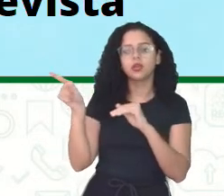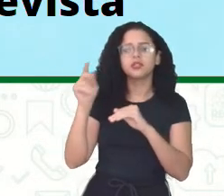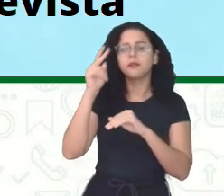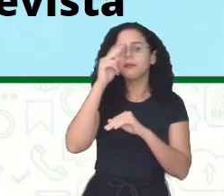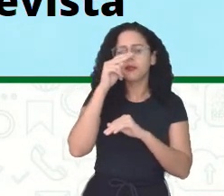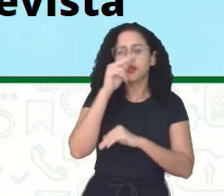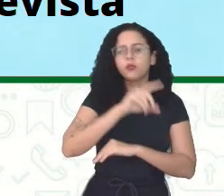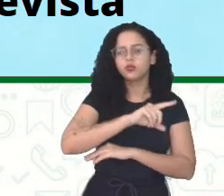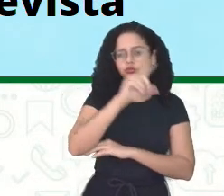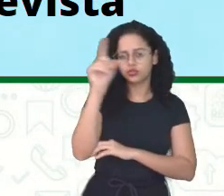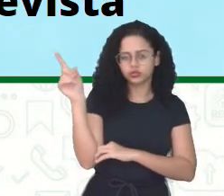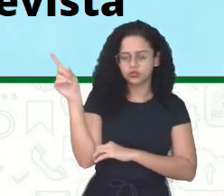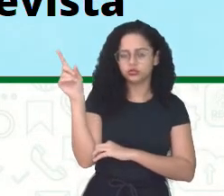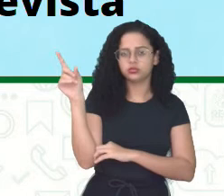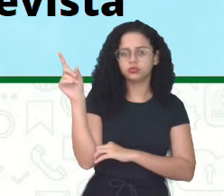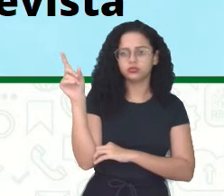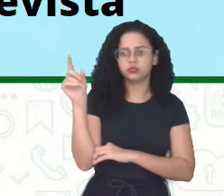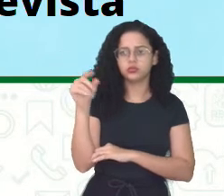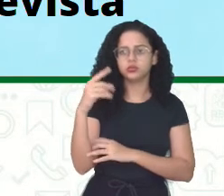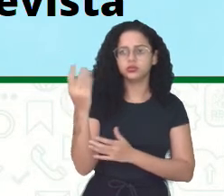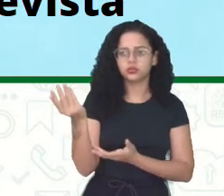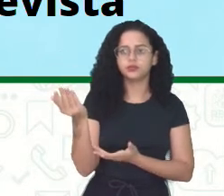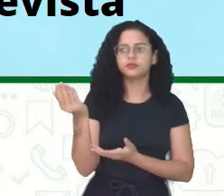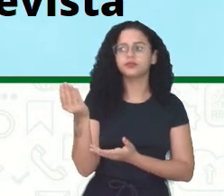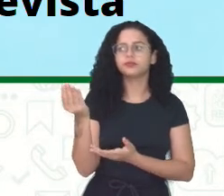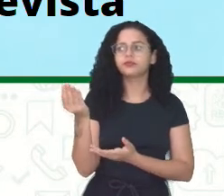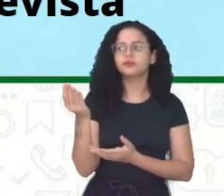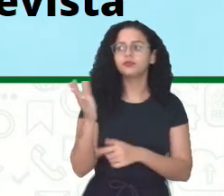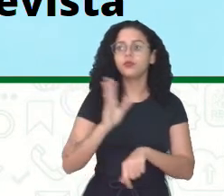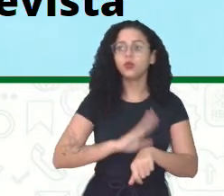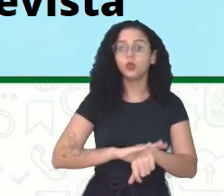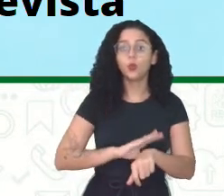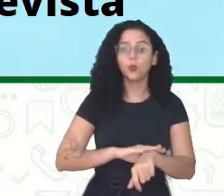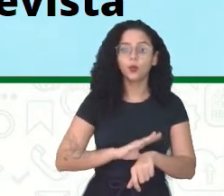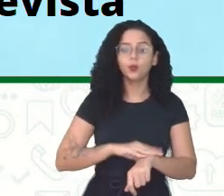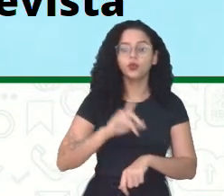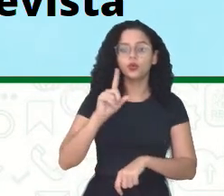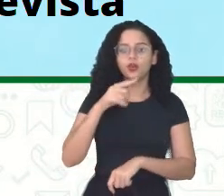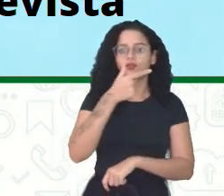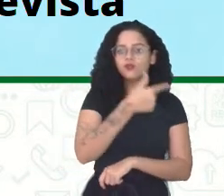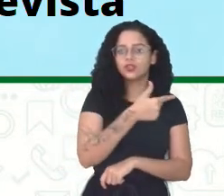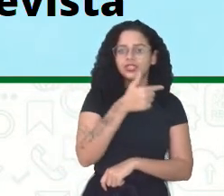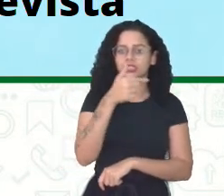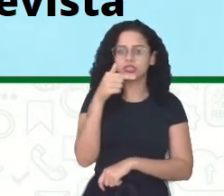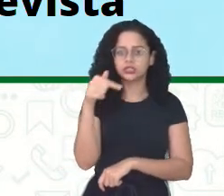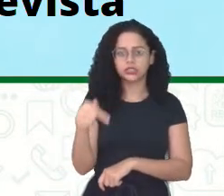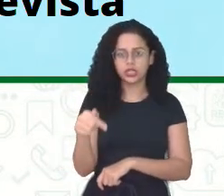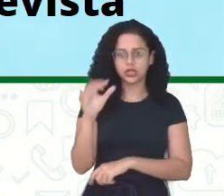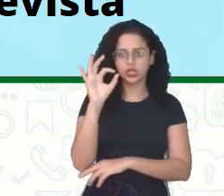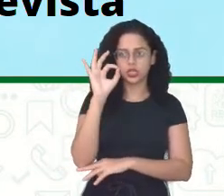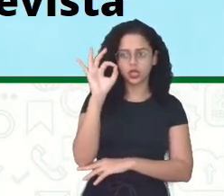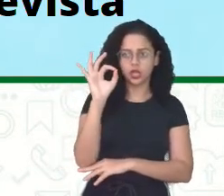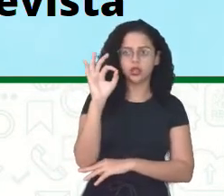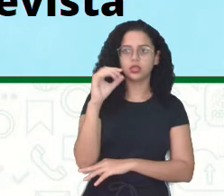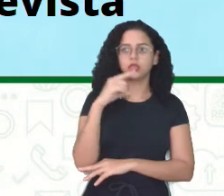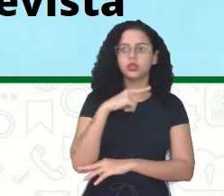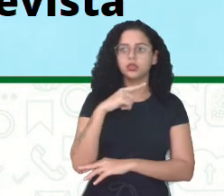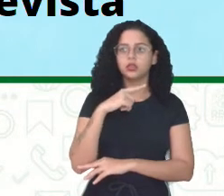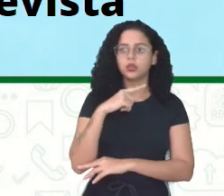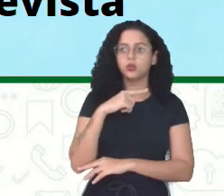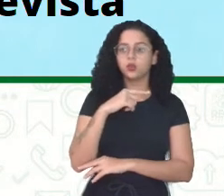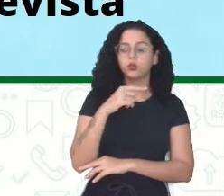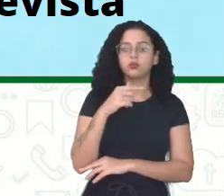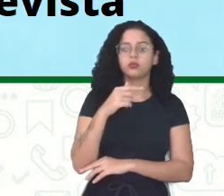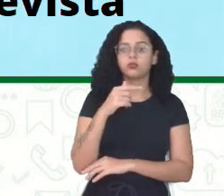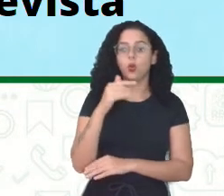mesmo dia. Então, eu tenho que, no momento que é 27 graus, eu tenho que